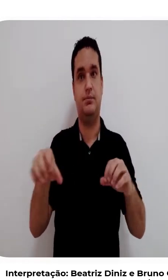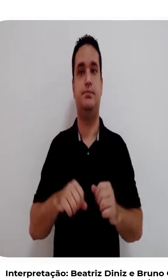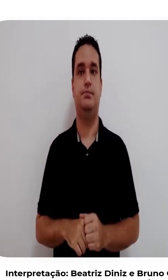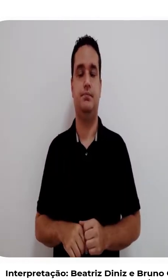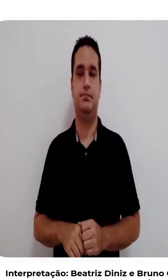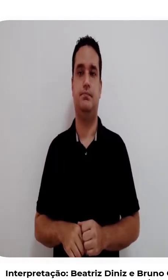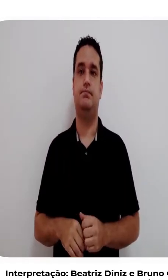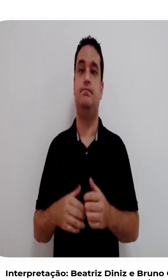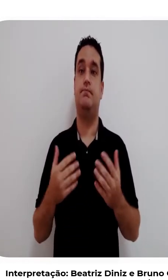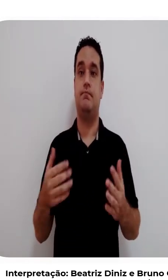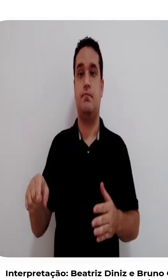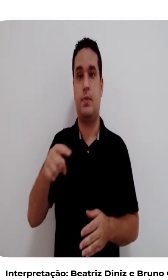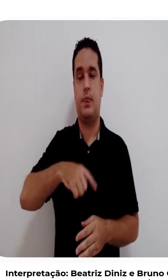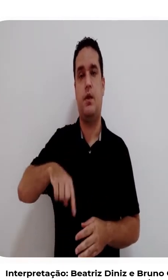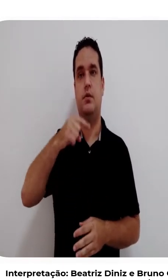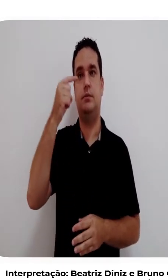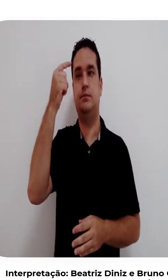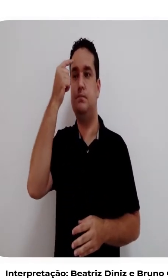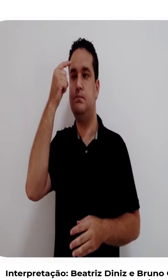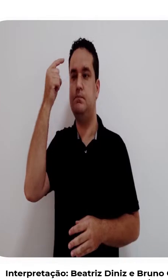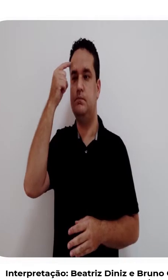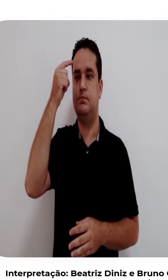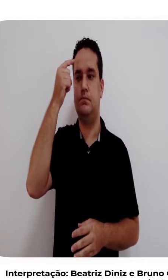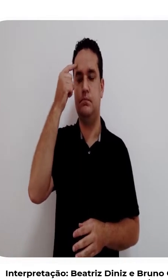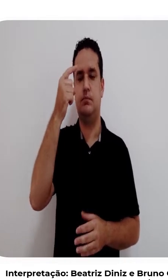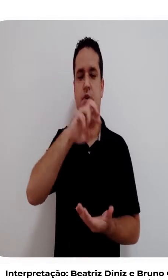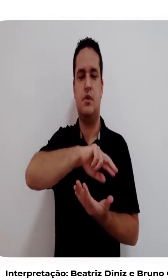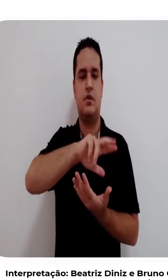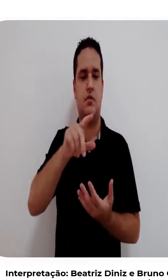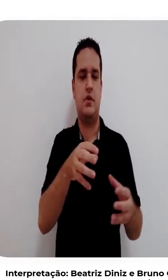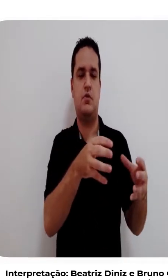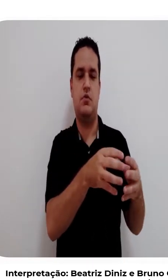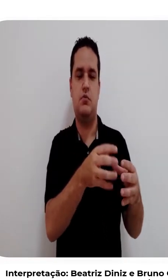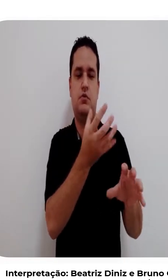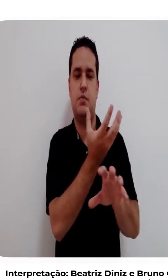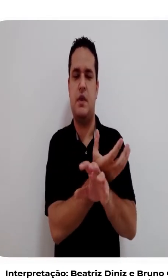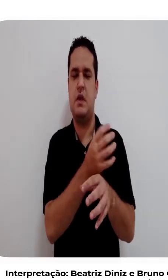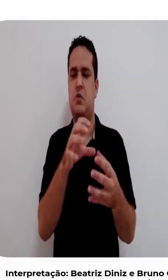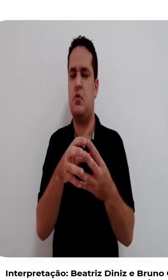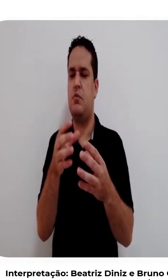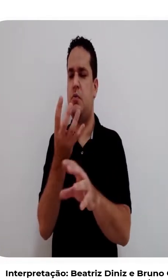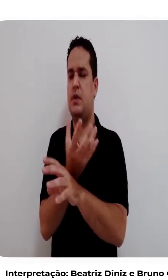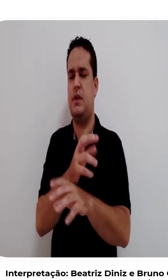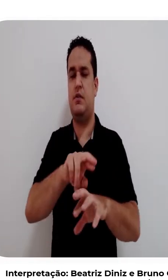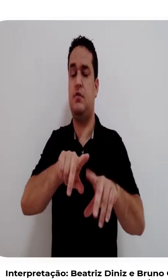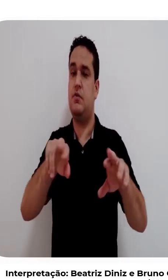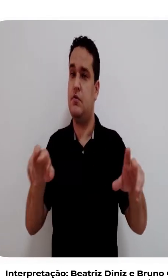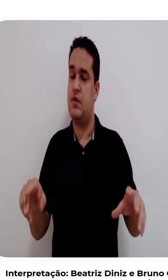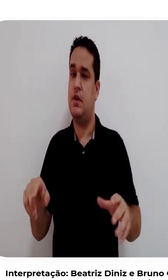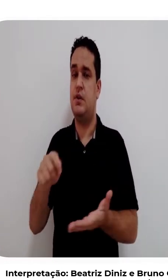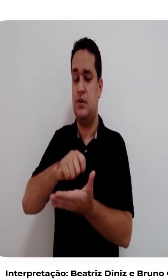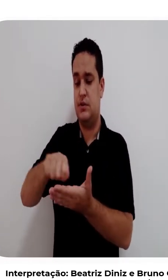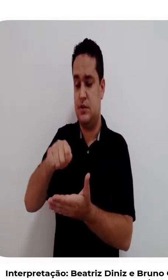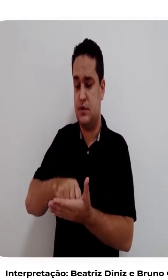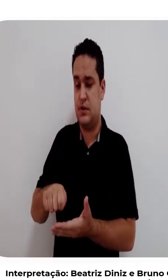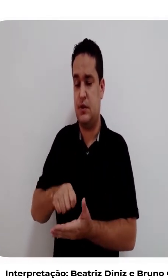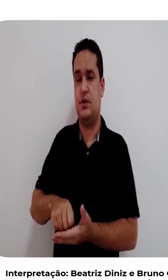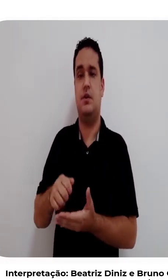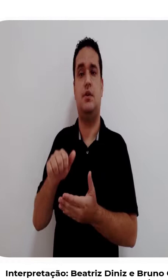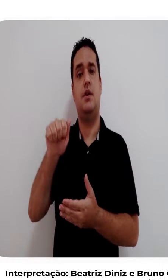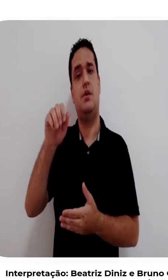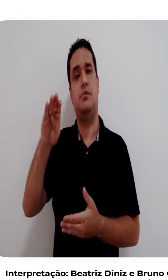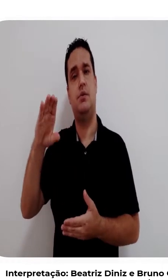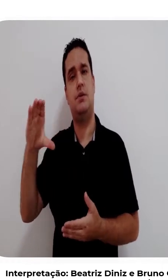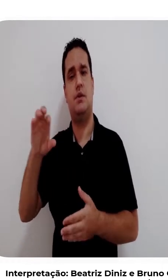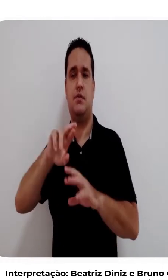Nesse contexto, a gente tem priorizado os eixos de apropriação do sistema de escrita alfabética, de oralidade, e tenho